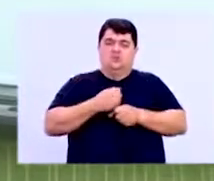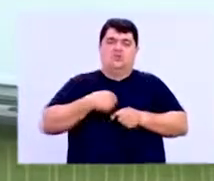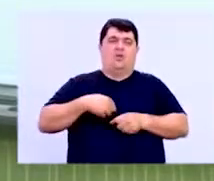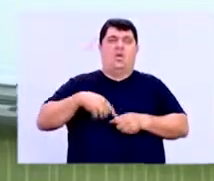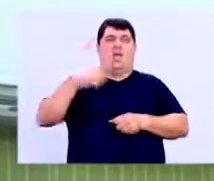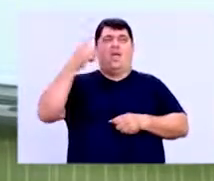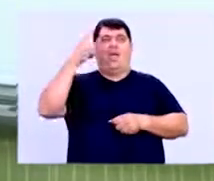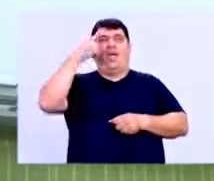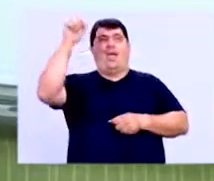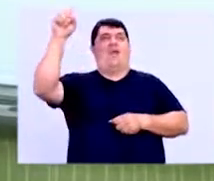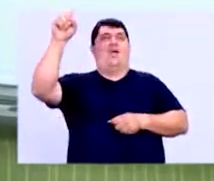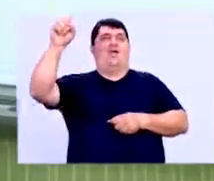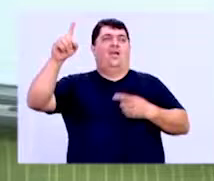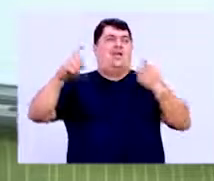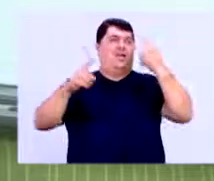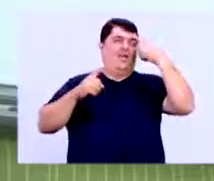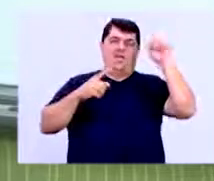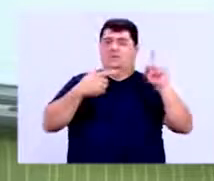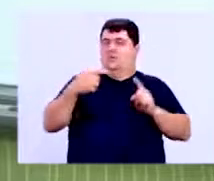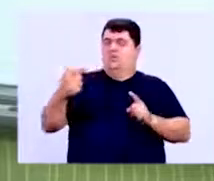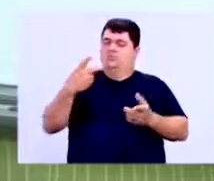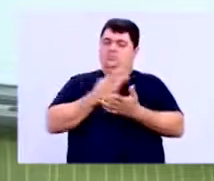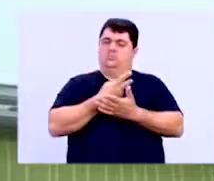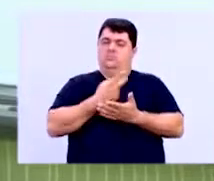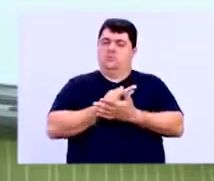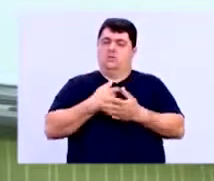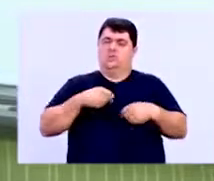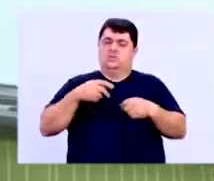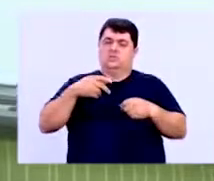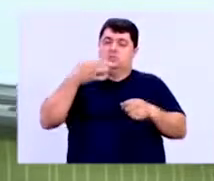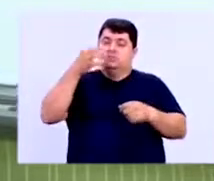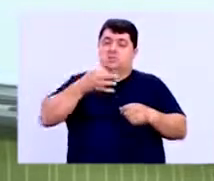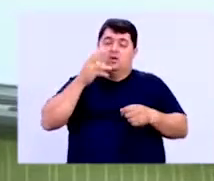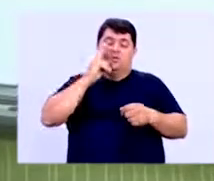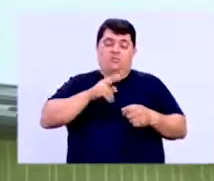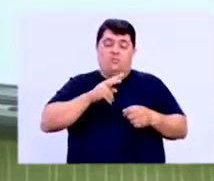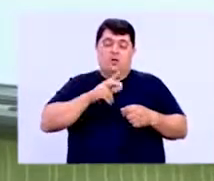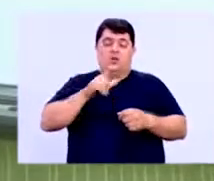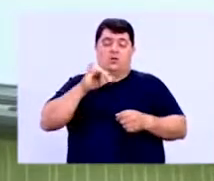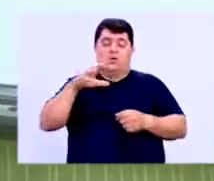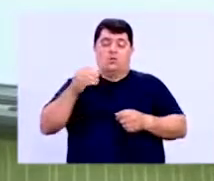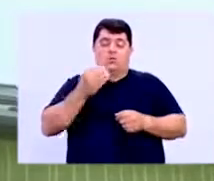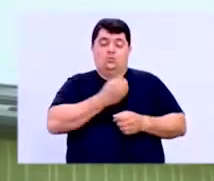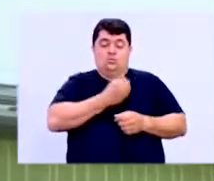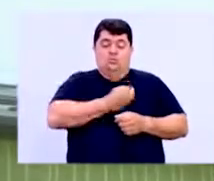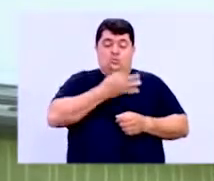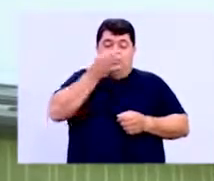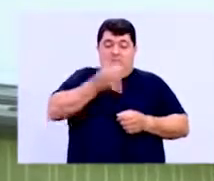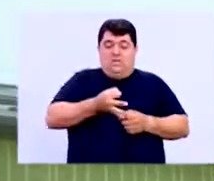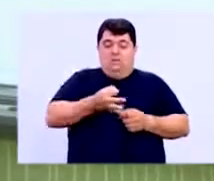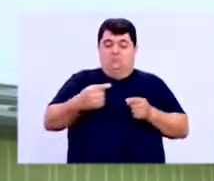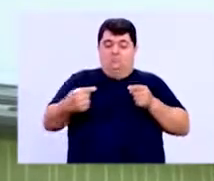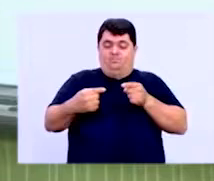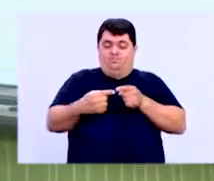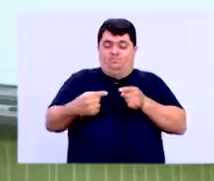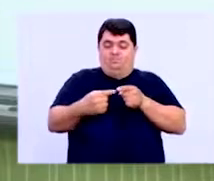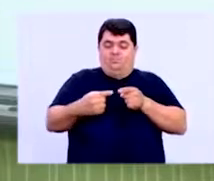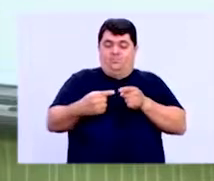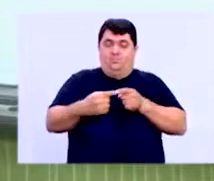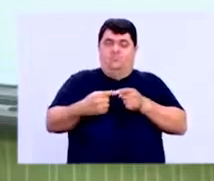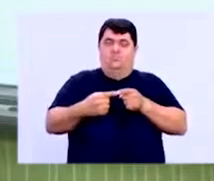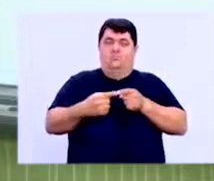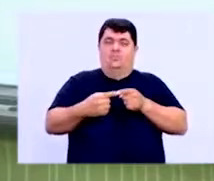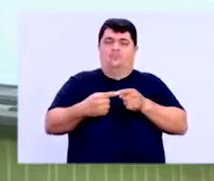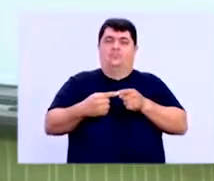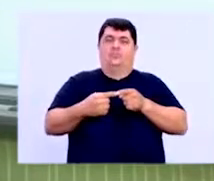achismo, simplesmente observando a concorrência. E a empresa, ela se conhece e a partir de se